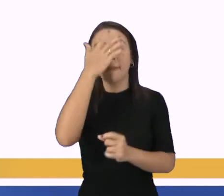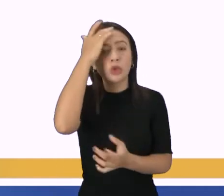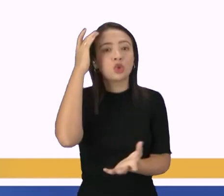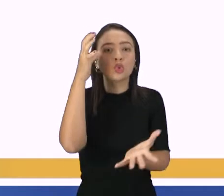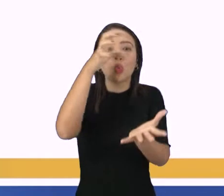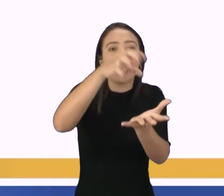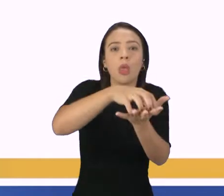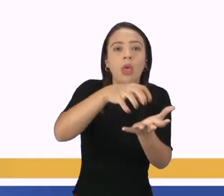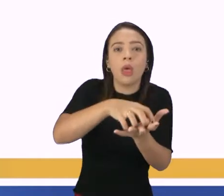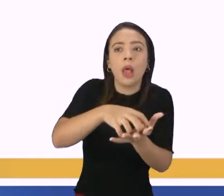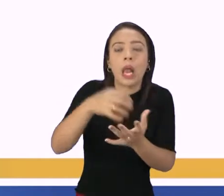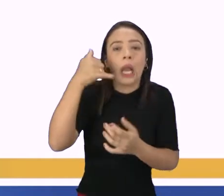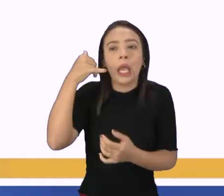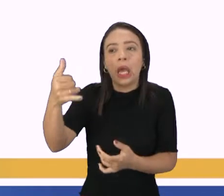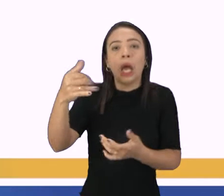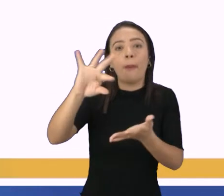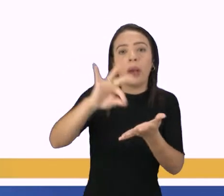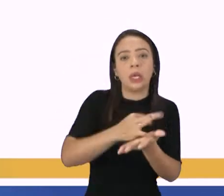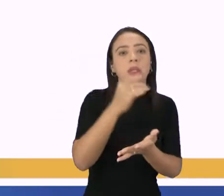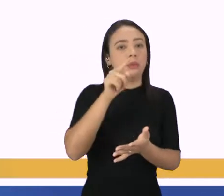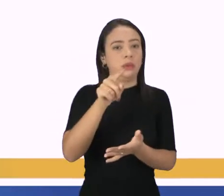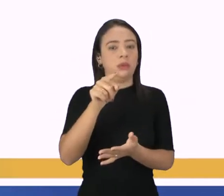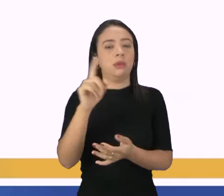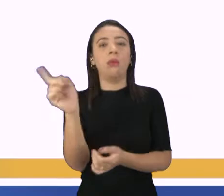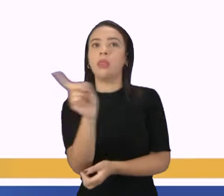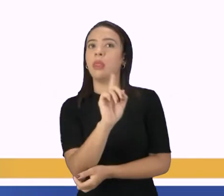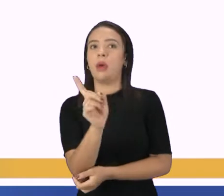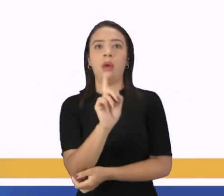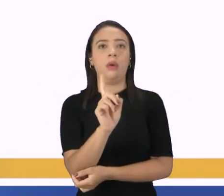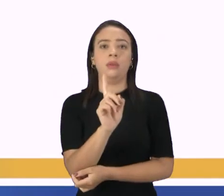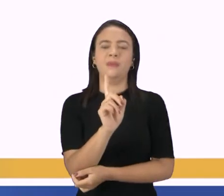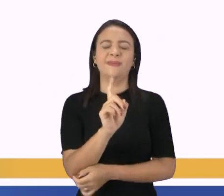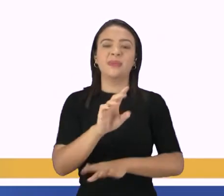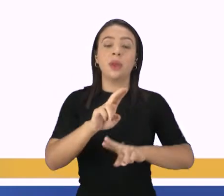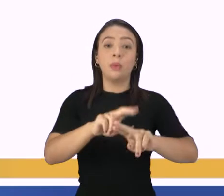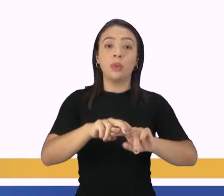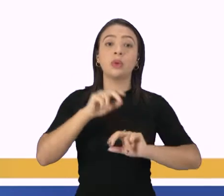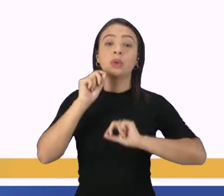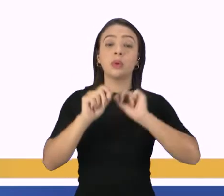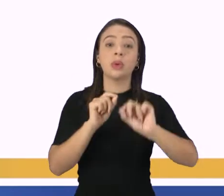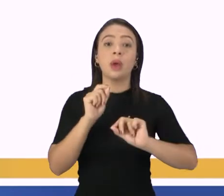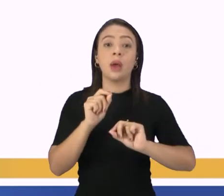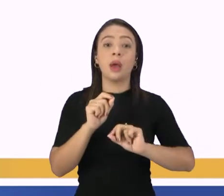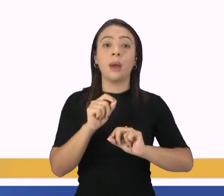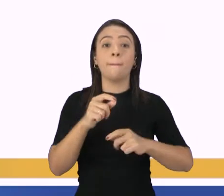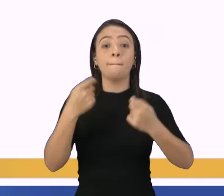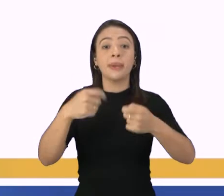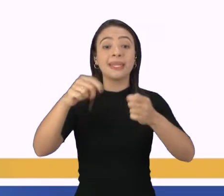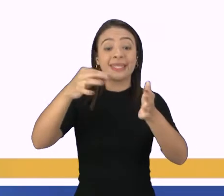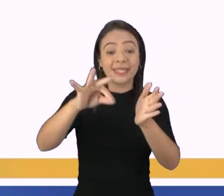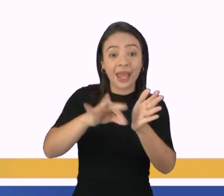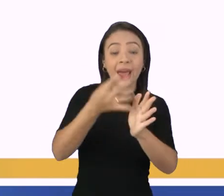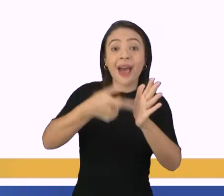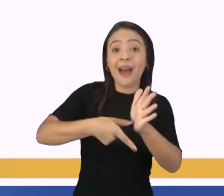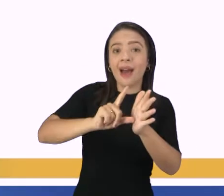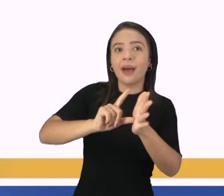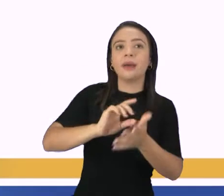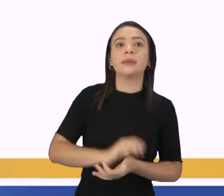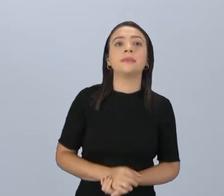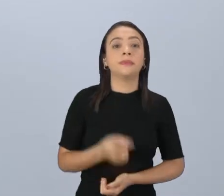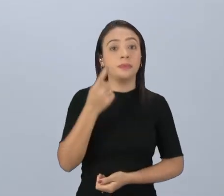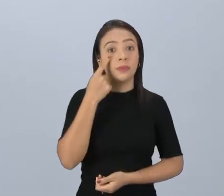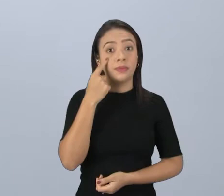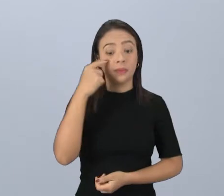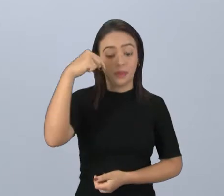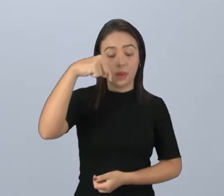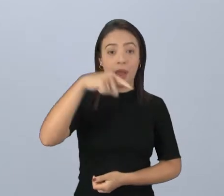idoso. Então, a secretaria vai, mas conforme pré-agendamento. Vejam que logo abaixo nós